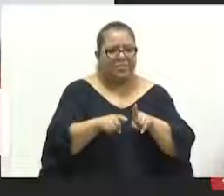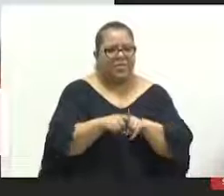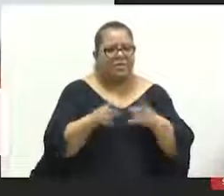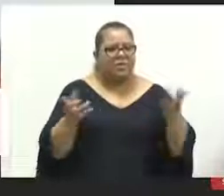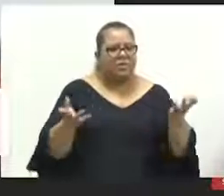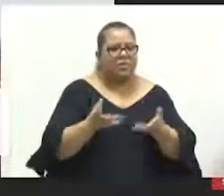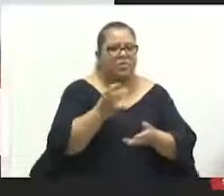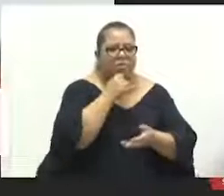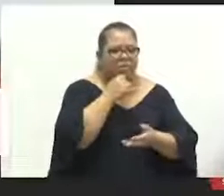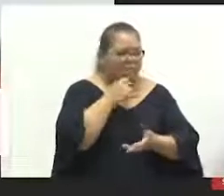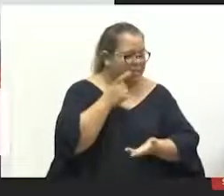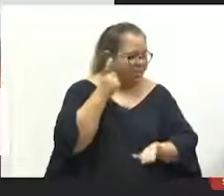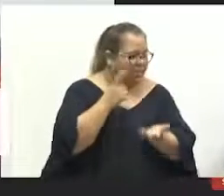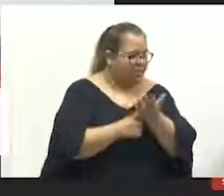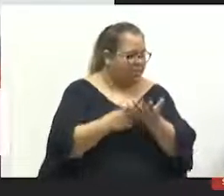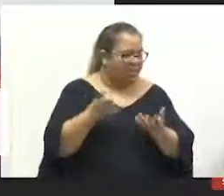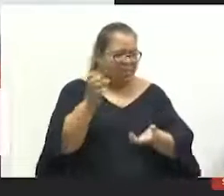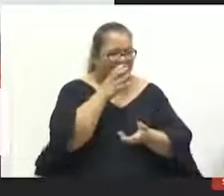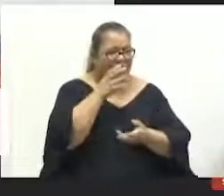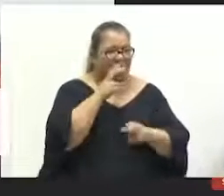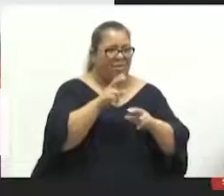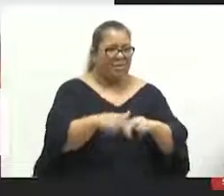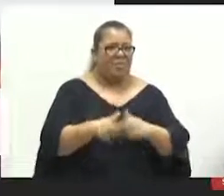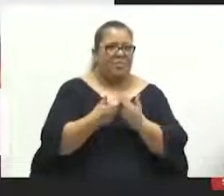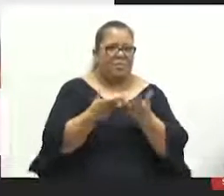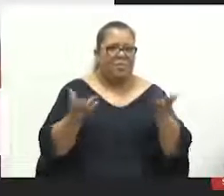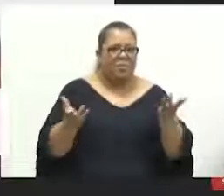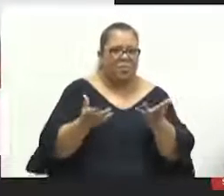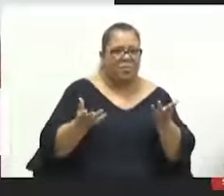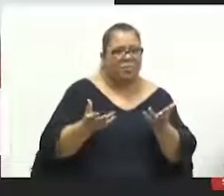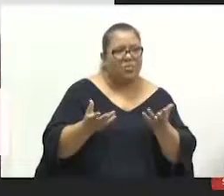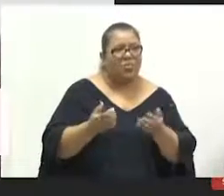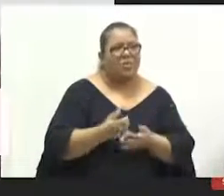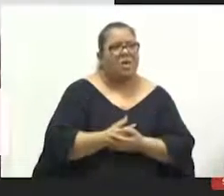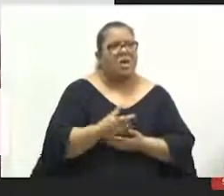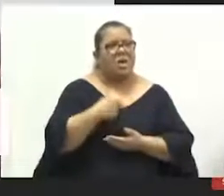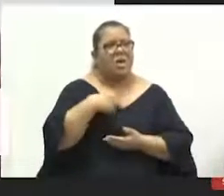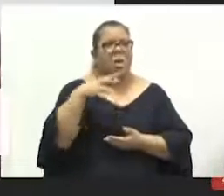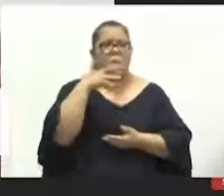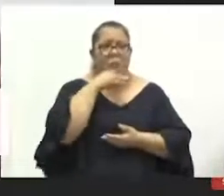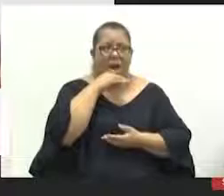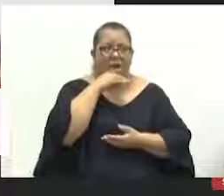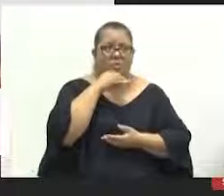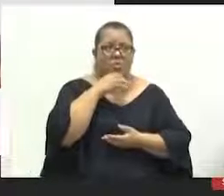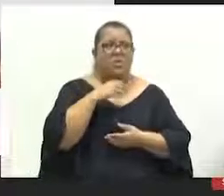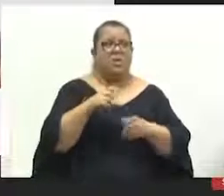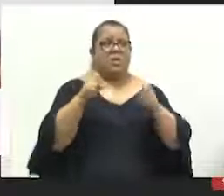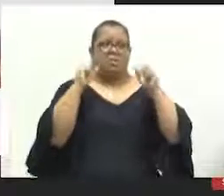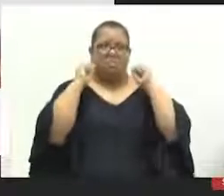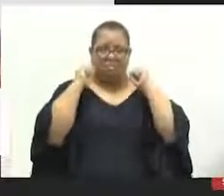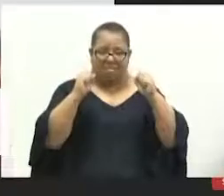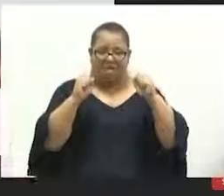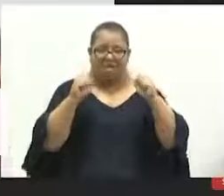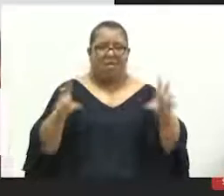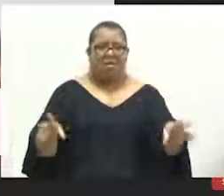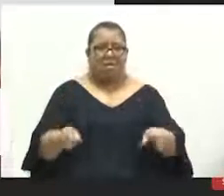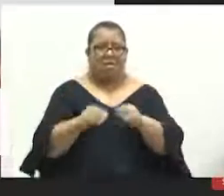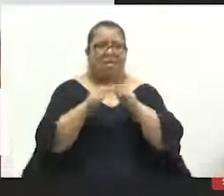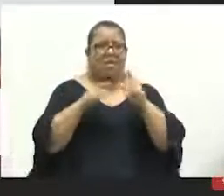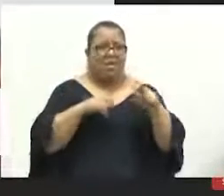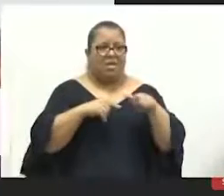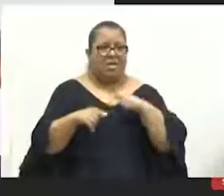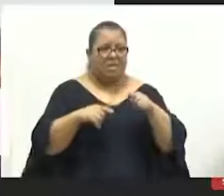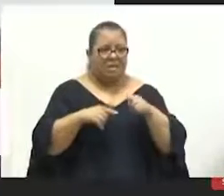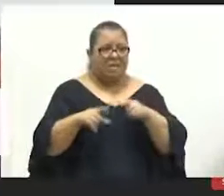garantir o mais rápido possível tratar esse paciente. Então, eu acho que dá para trabalhar o serviço isso, porque isso é um transtorno,